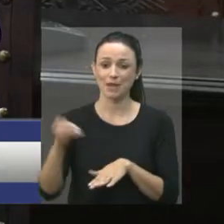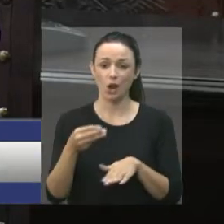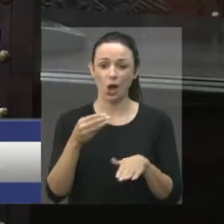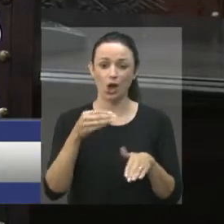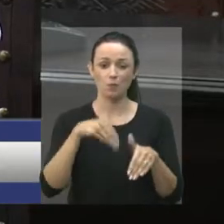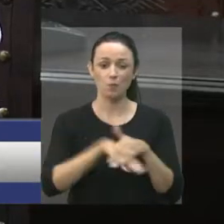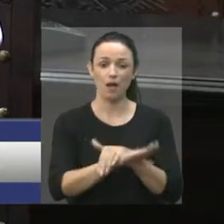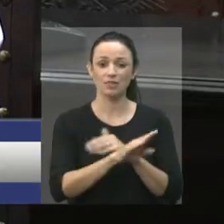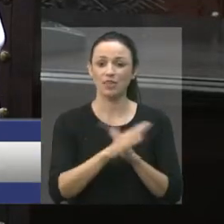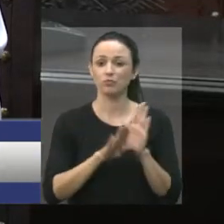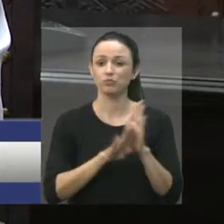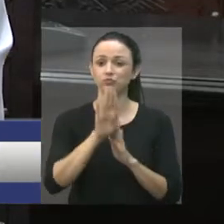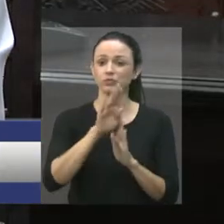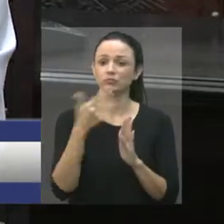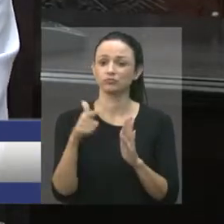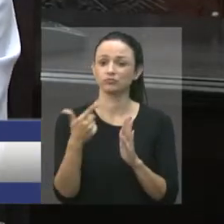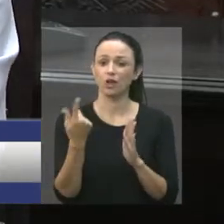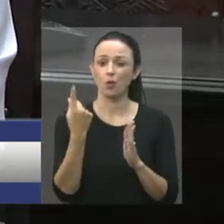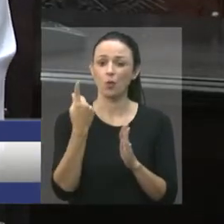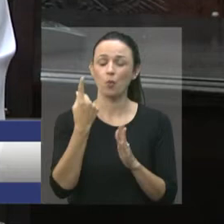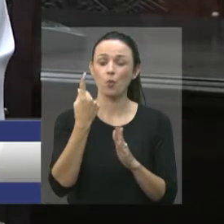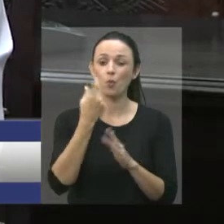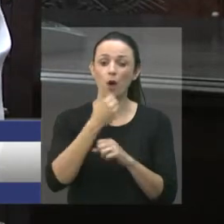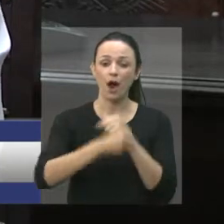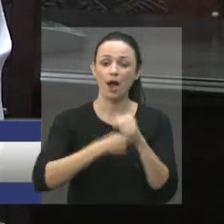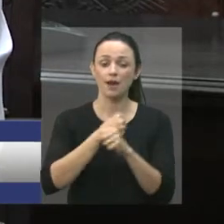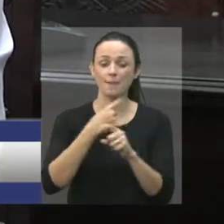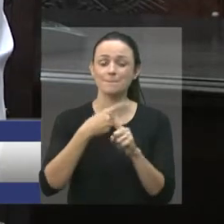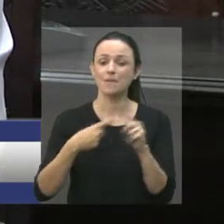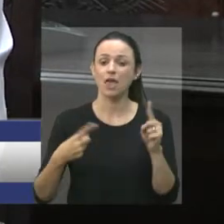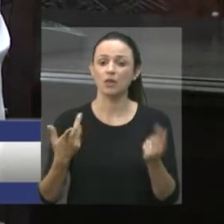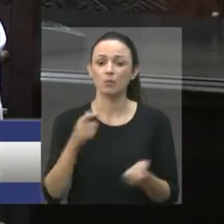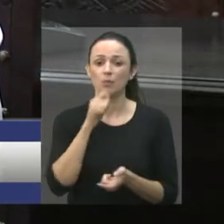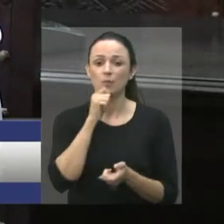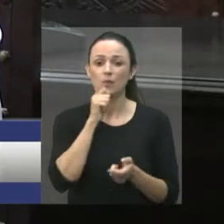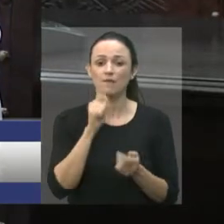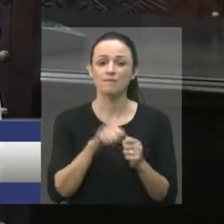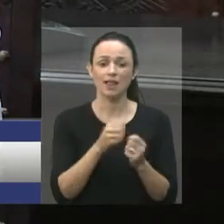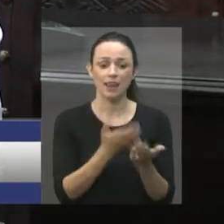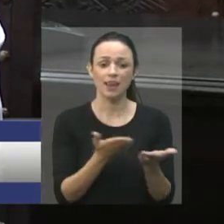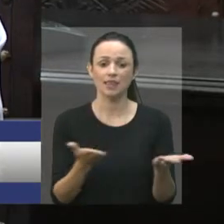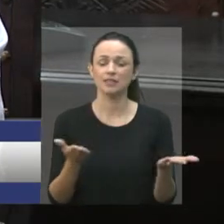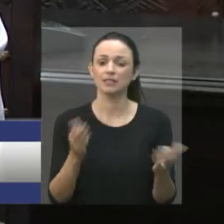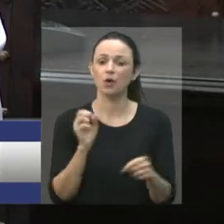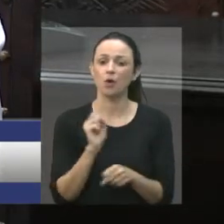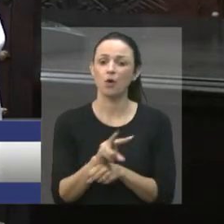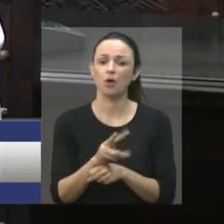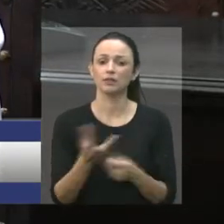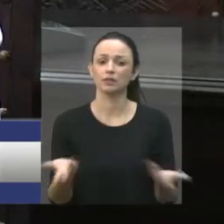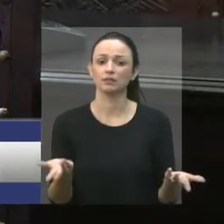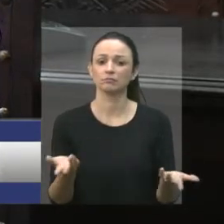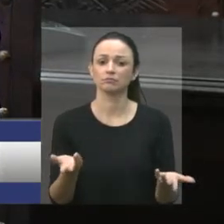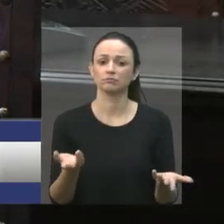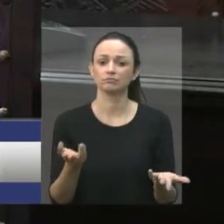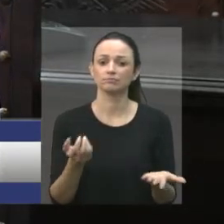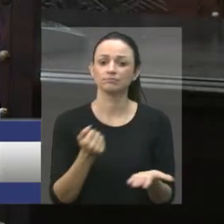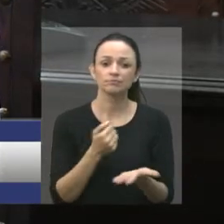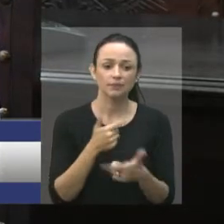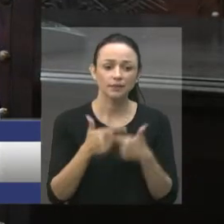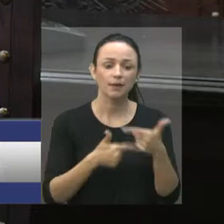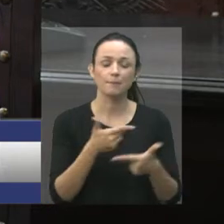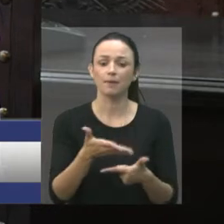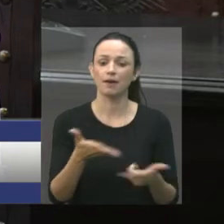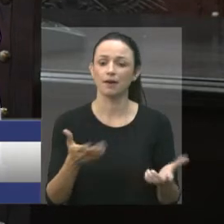ainda em 1 ano e meio de administração, ainda não abriu uma licitação para contratar esse tipo de